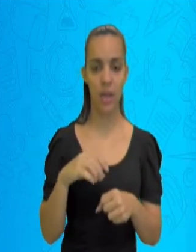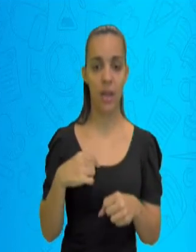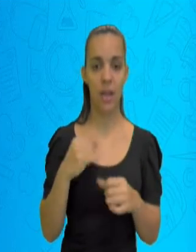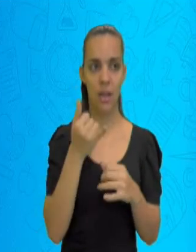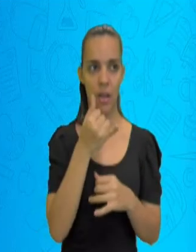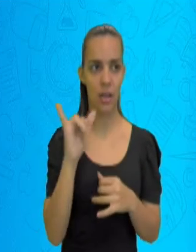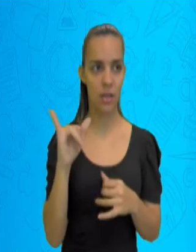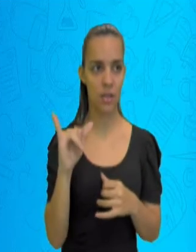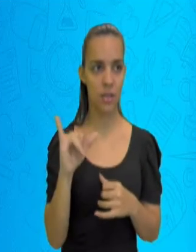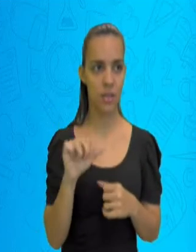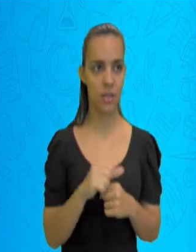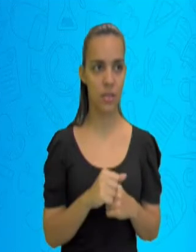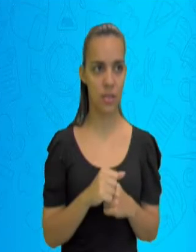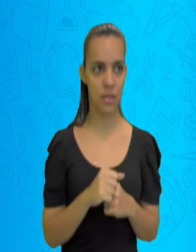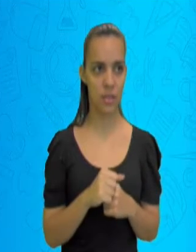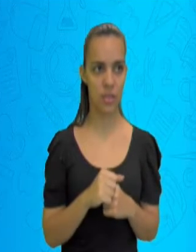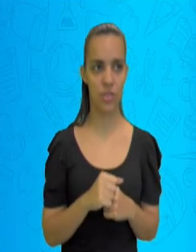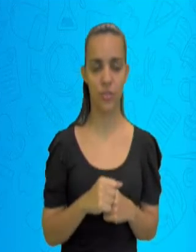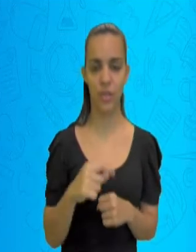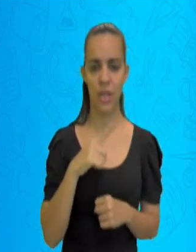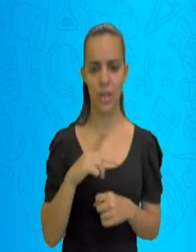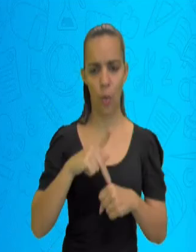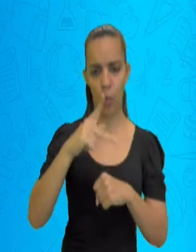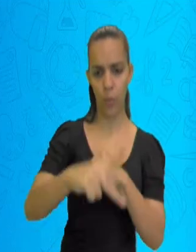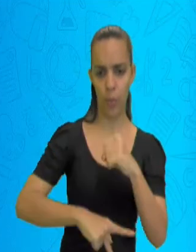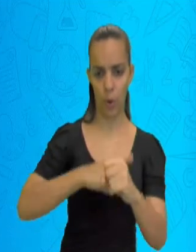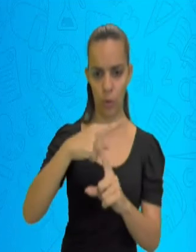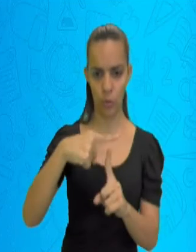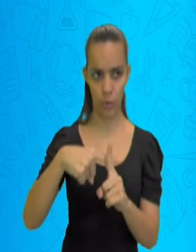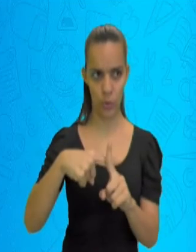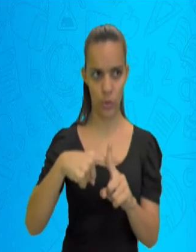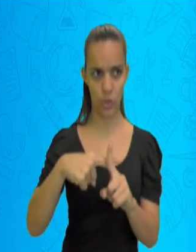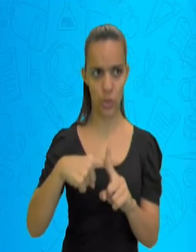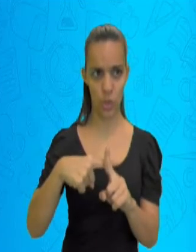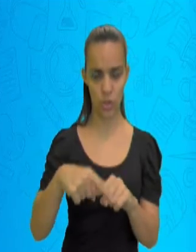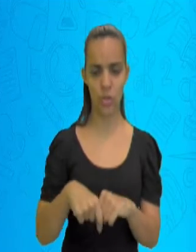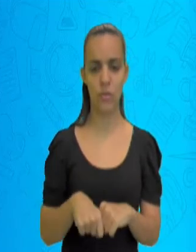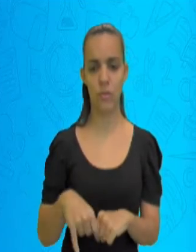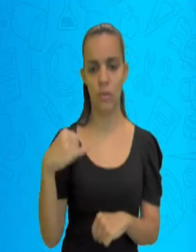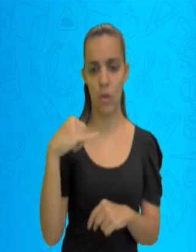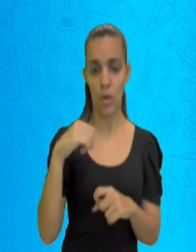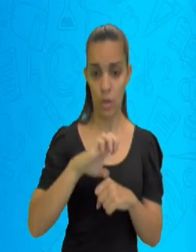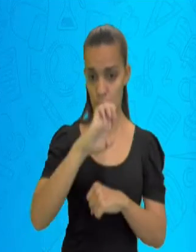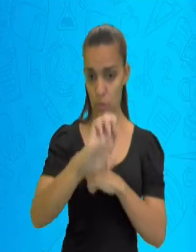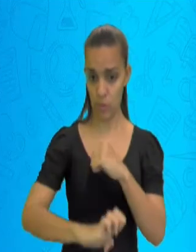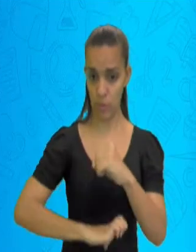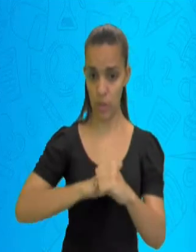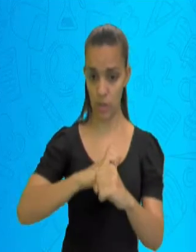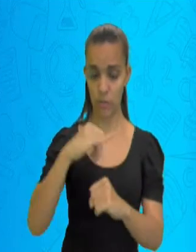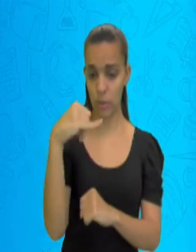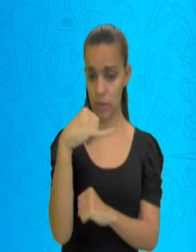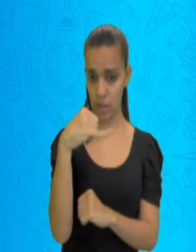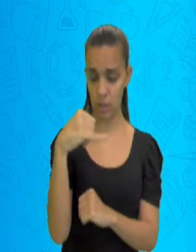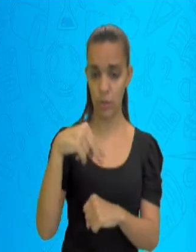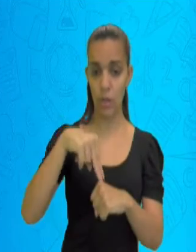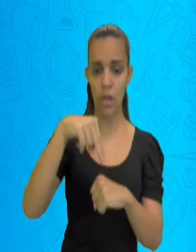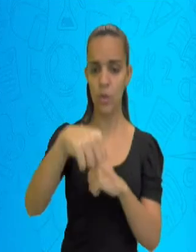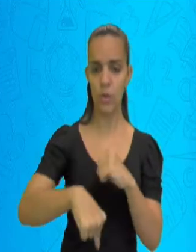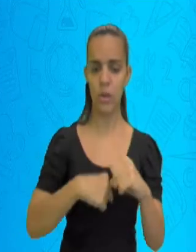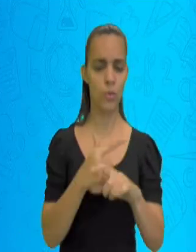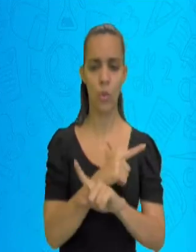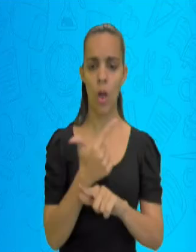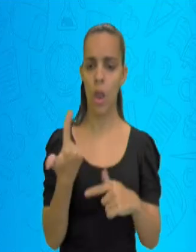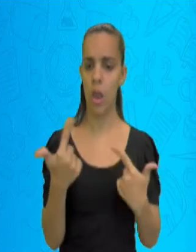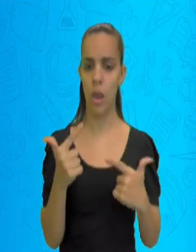positiva, elétron, carga elétrica negativa, o nêutron, ele é desprovido de carga elétrica. E